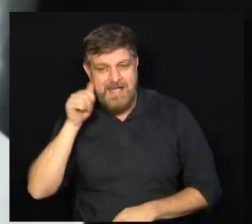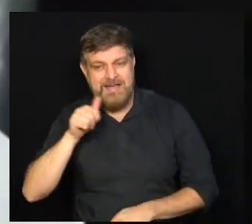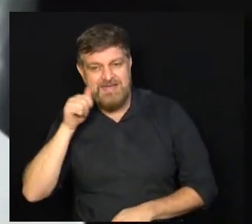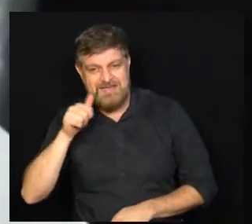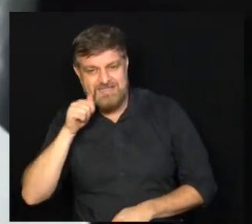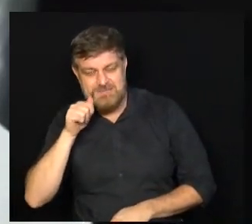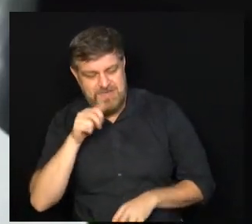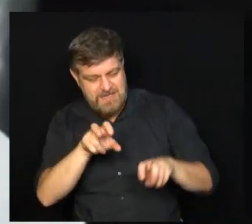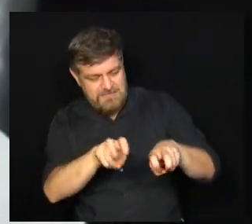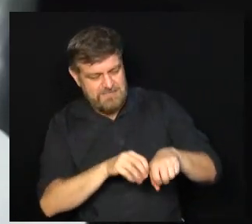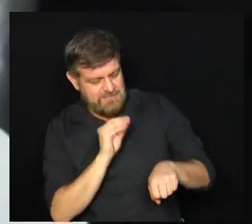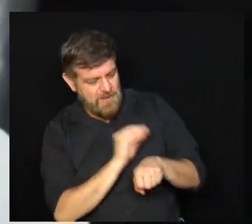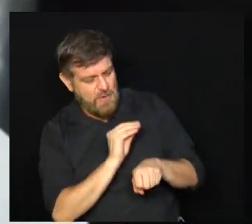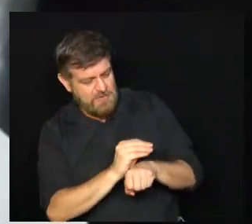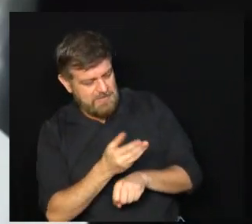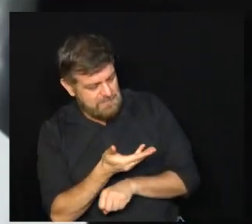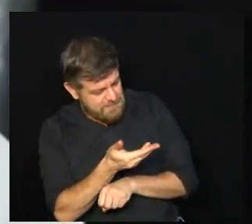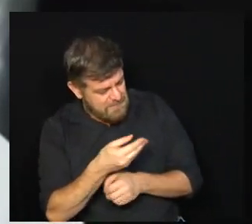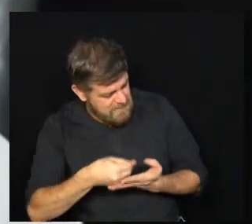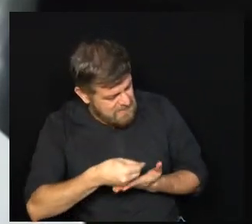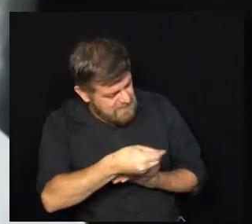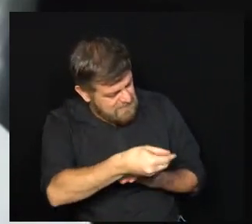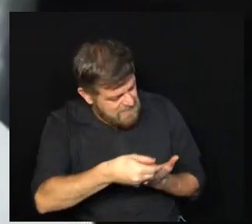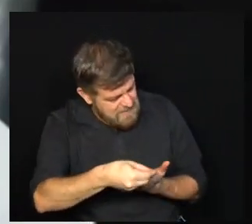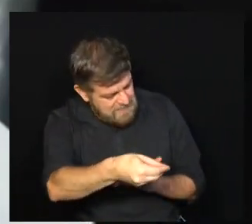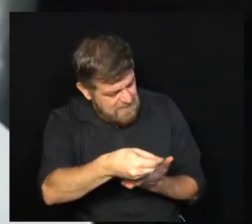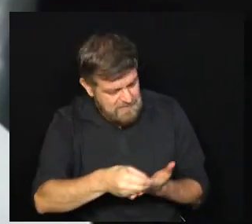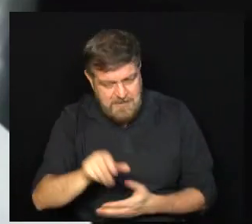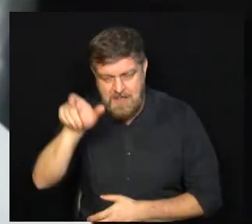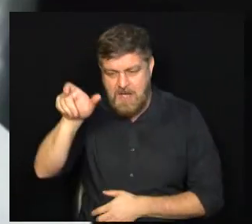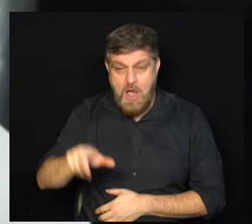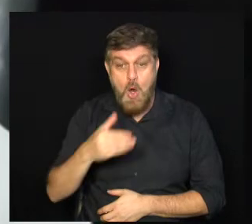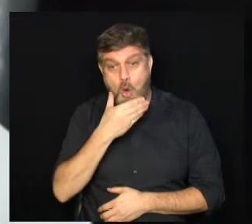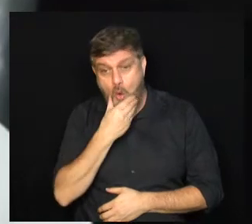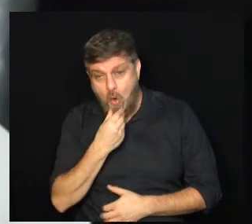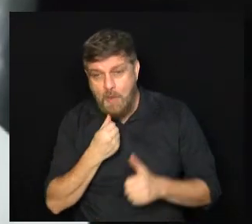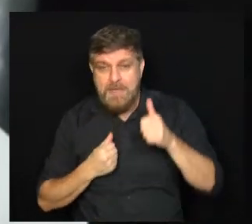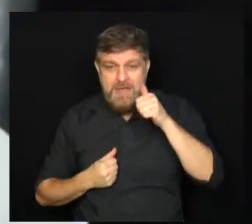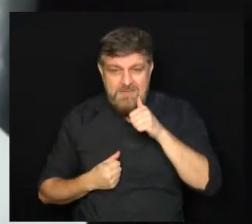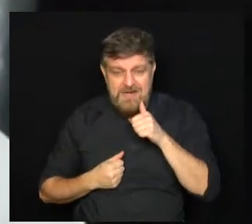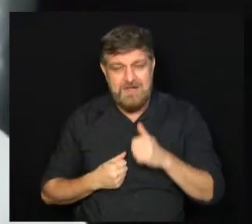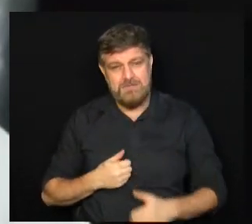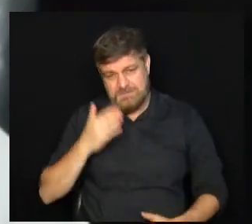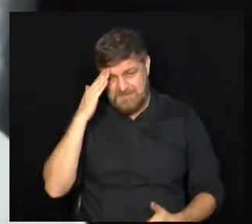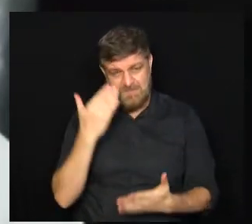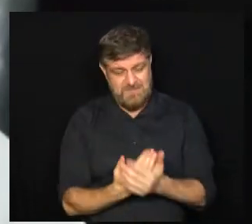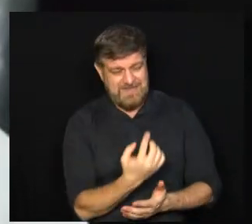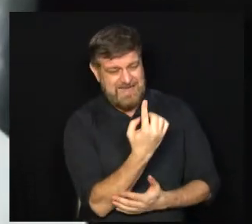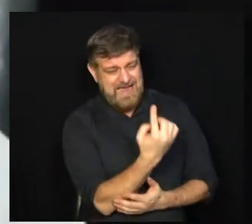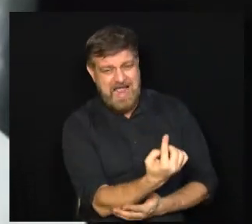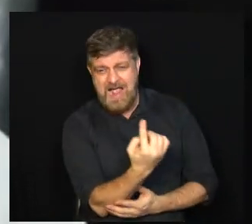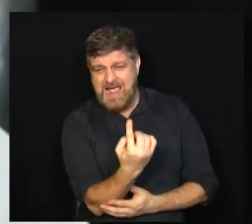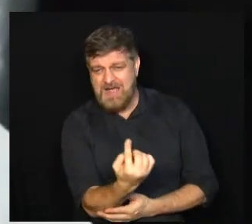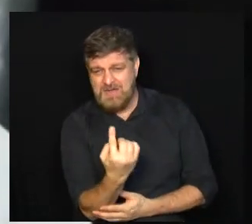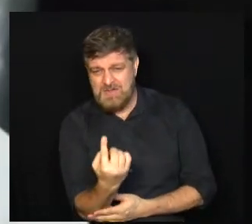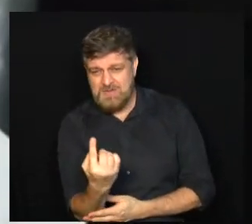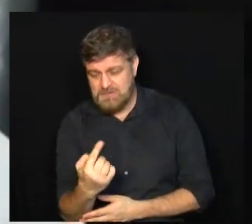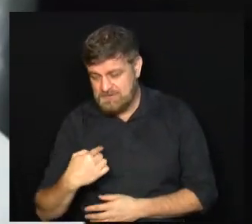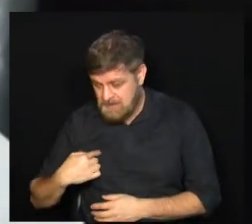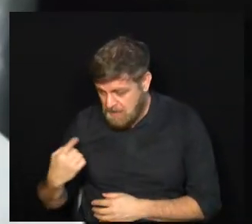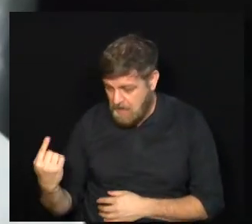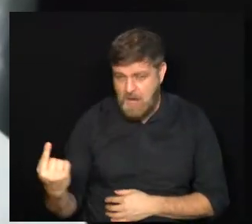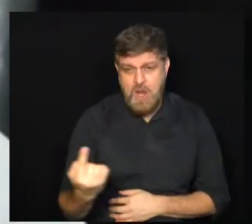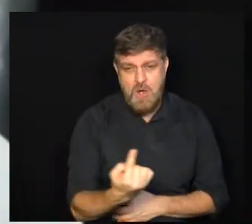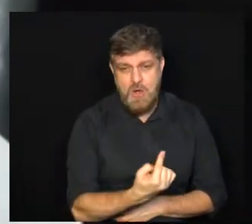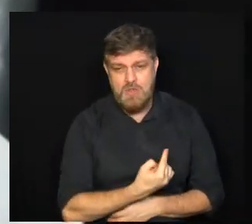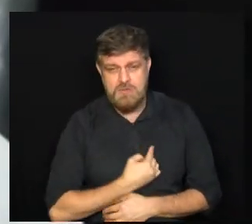nossas comissárias e os nossos comissários. Eu tenho certeza que cada um de vocês e nós, né, quando passa